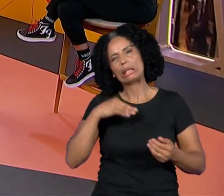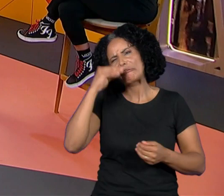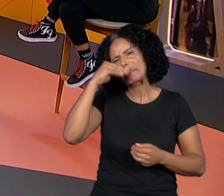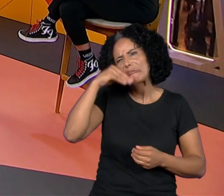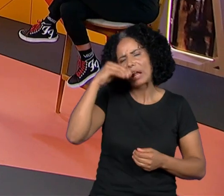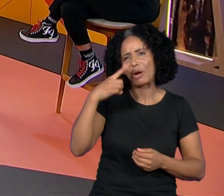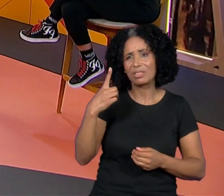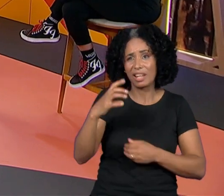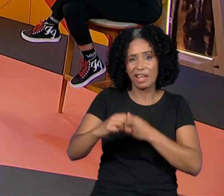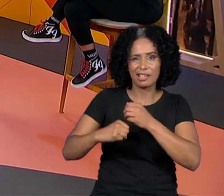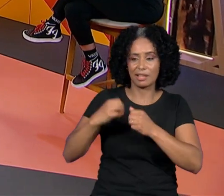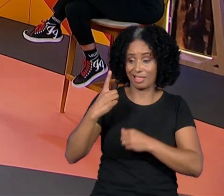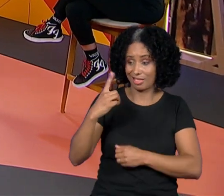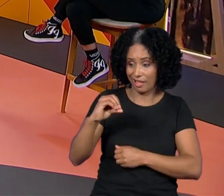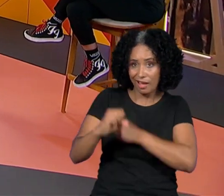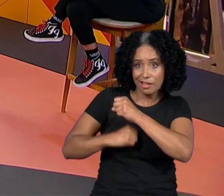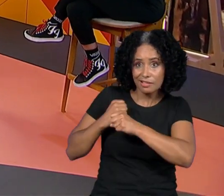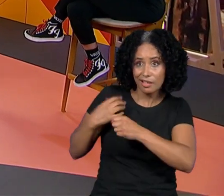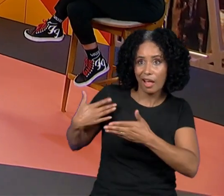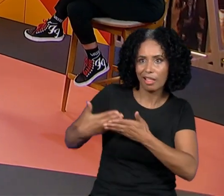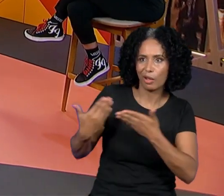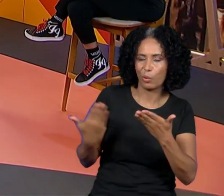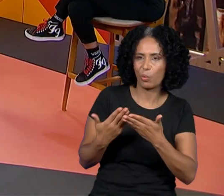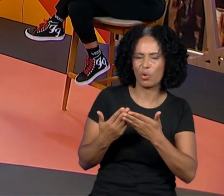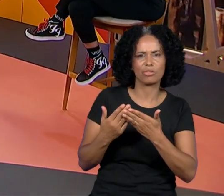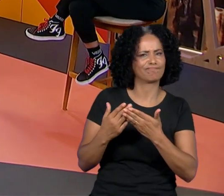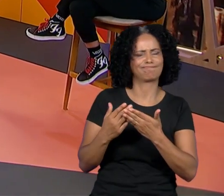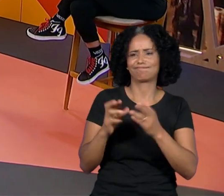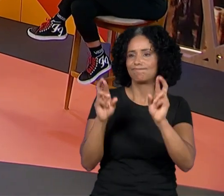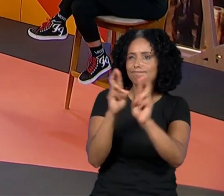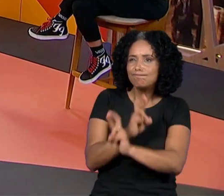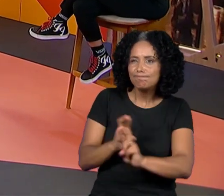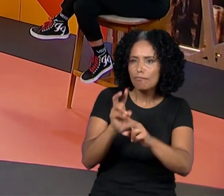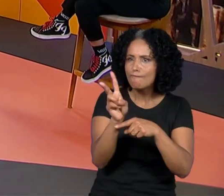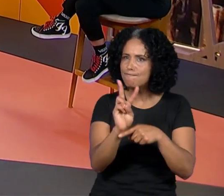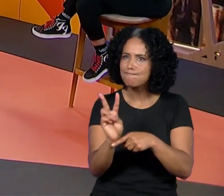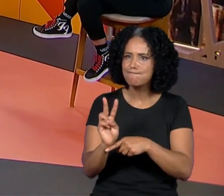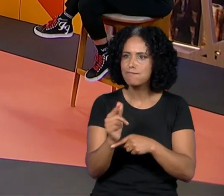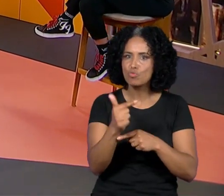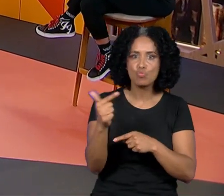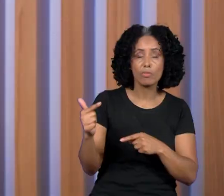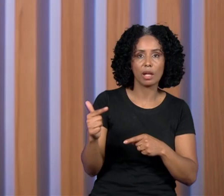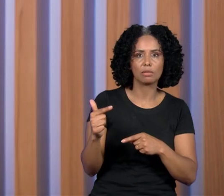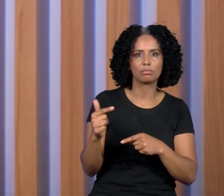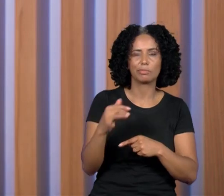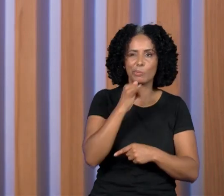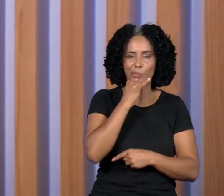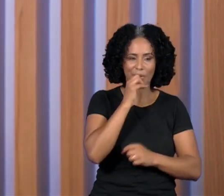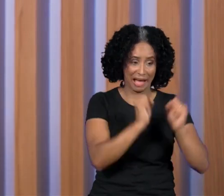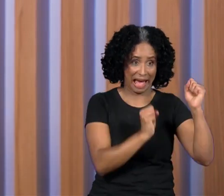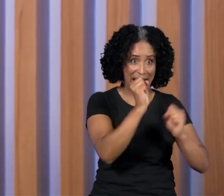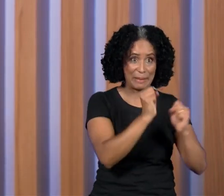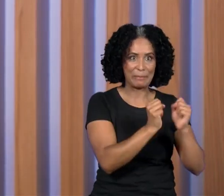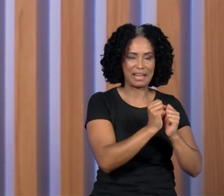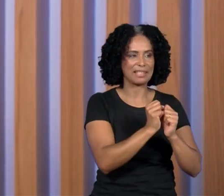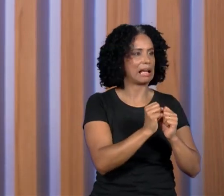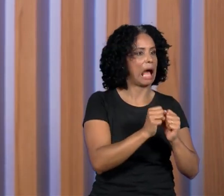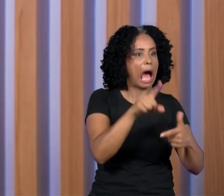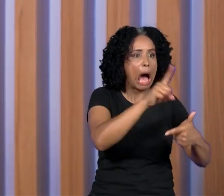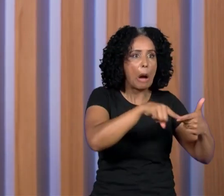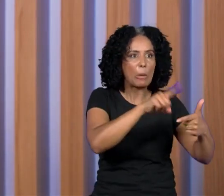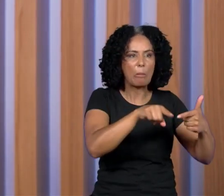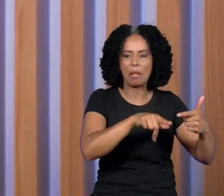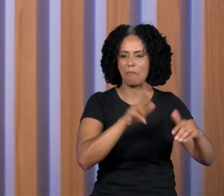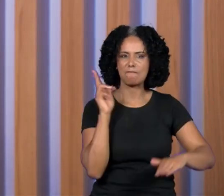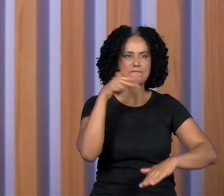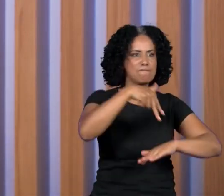hoje uma fiscalização, gente. Enquanto não houver fiscalização, por exemplo, se dá algum problema na empresa, não vai lá o fiscal? Por que